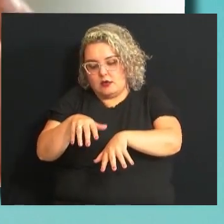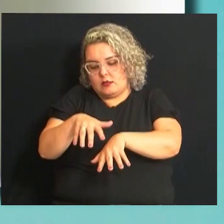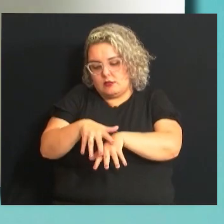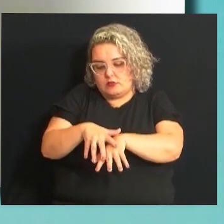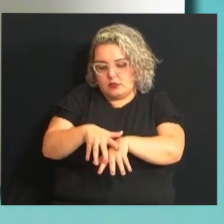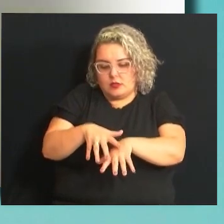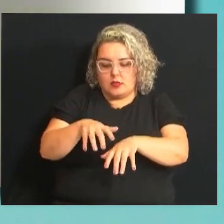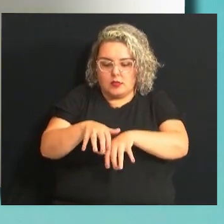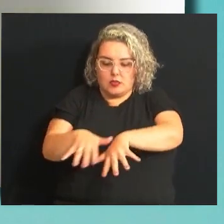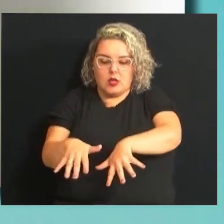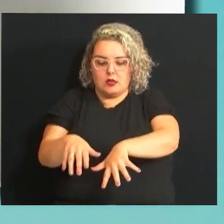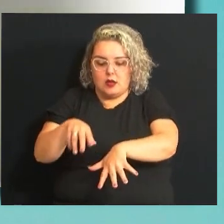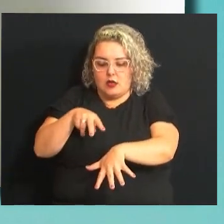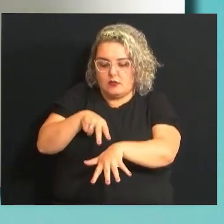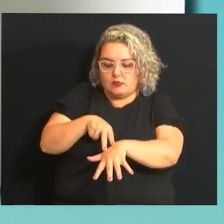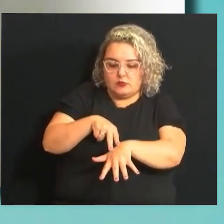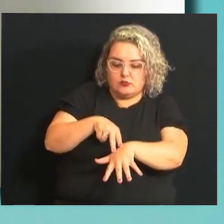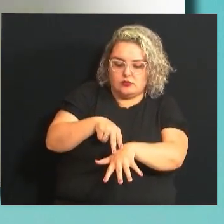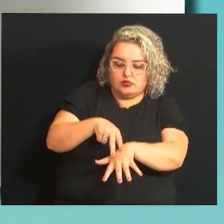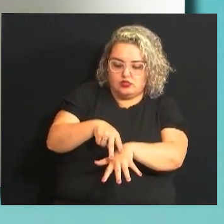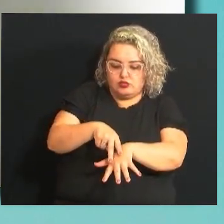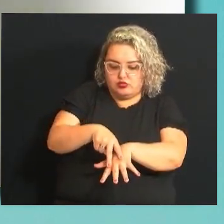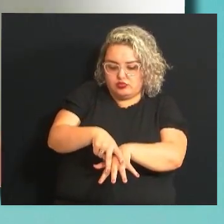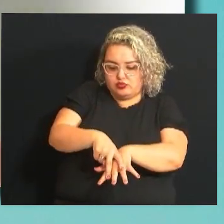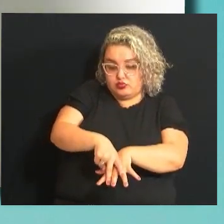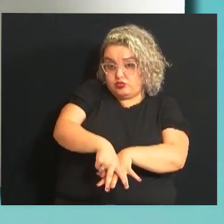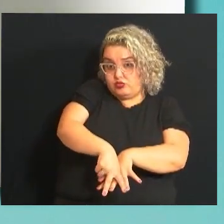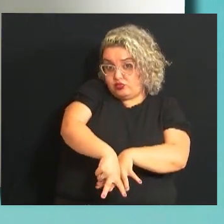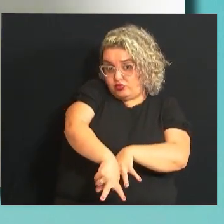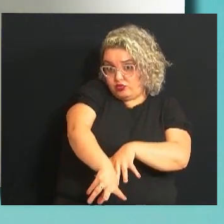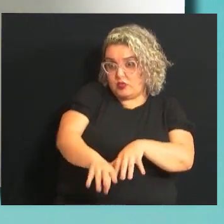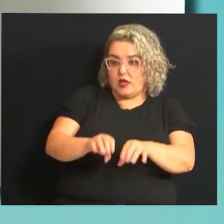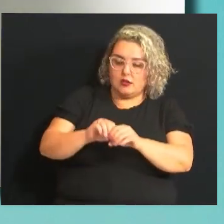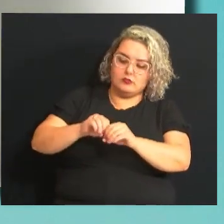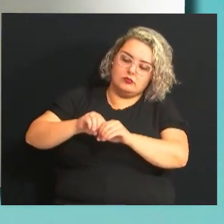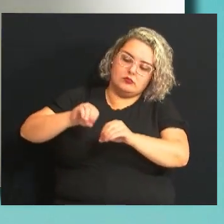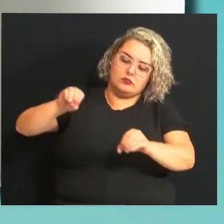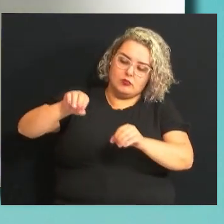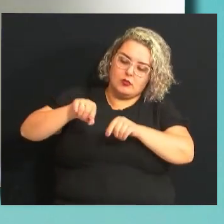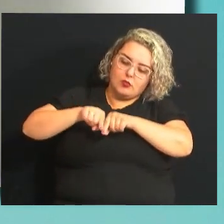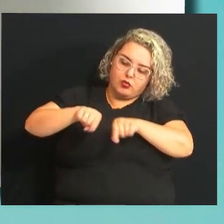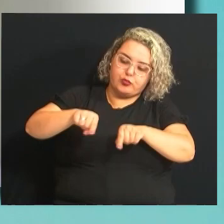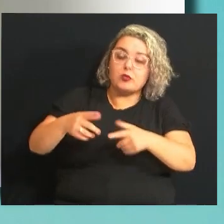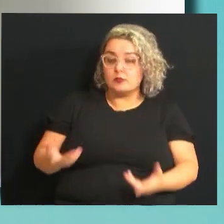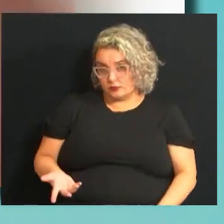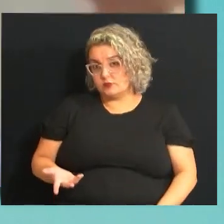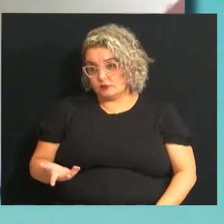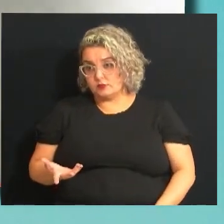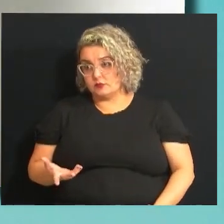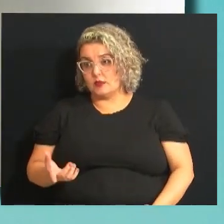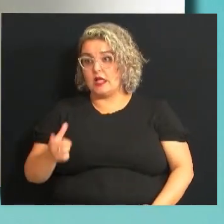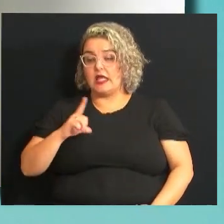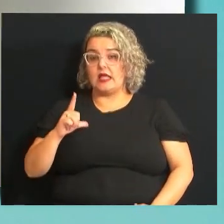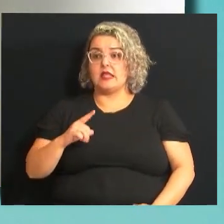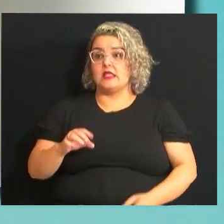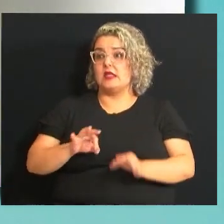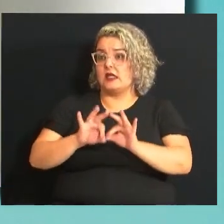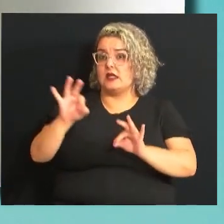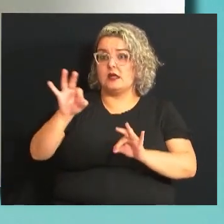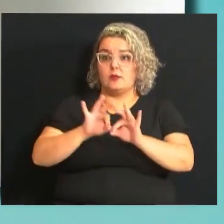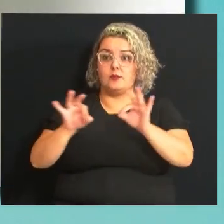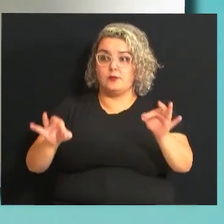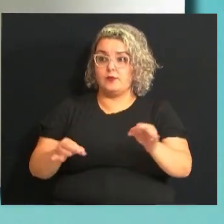como que ela desenvolve essas duas perninhas? É porque talvez ela ficou presa numa raiz enquanto estava em formação e ela meio que foi se dividindo, e foi se desenvolvendo